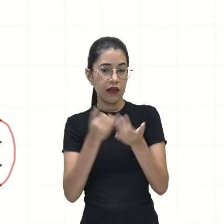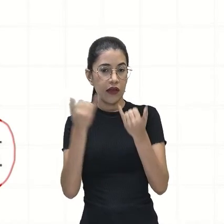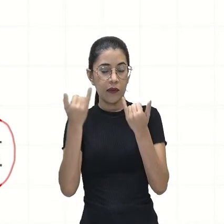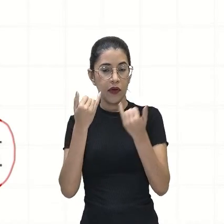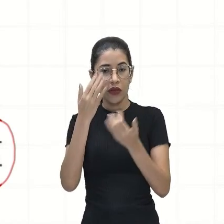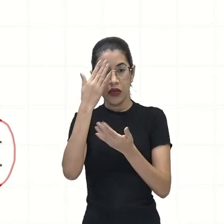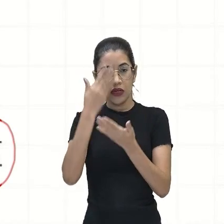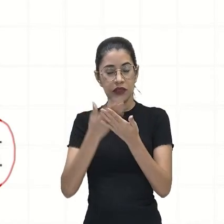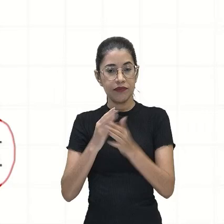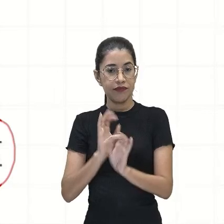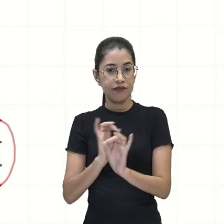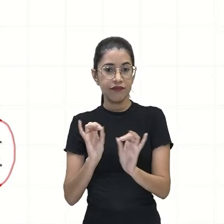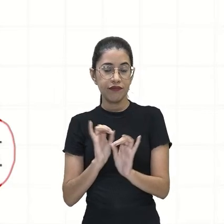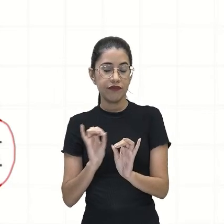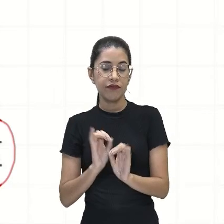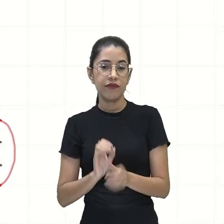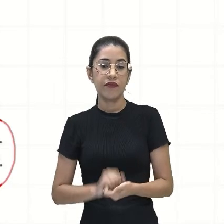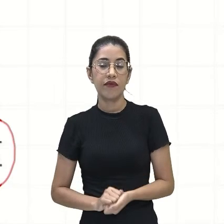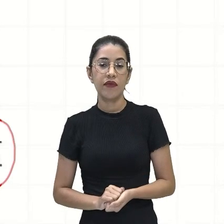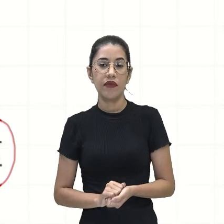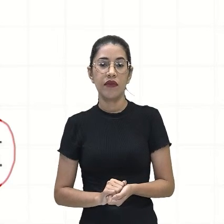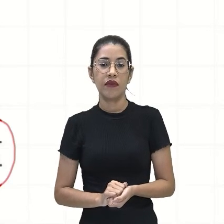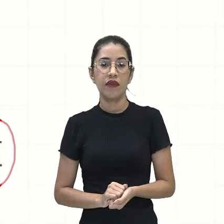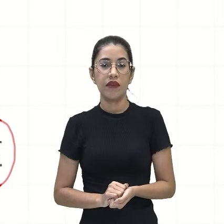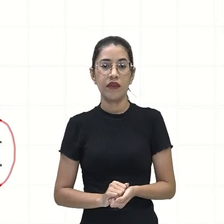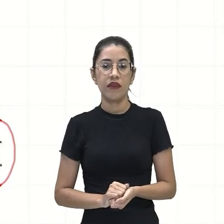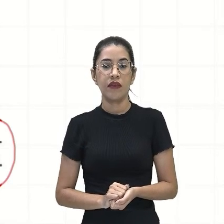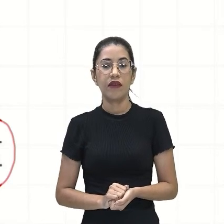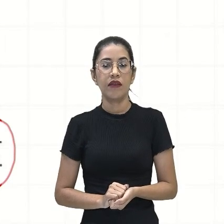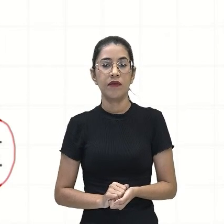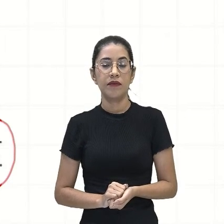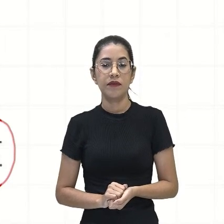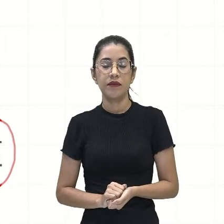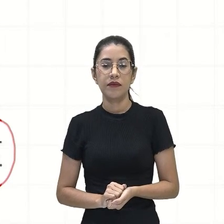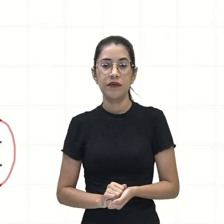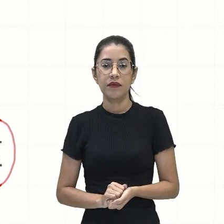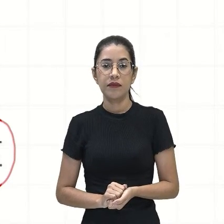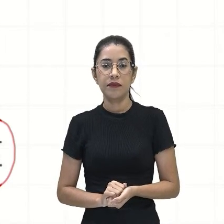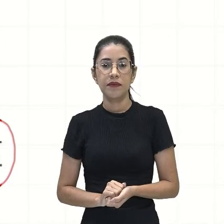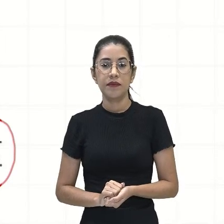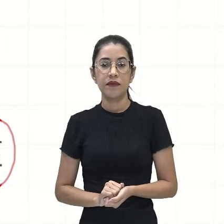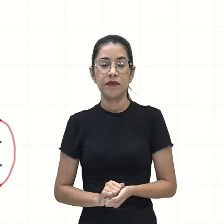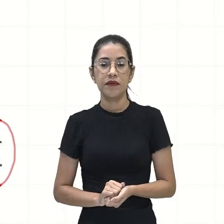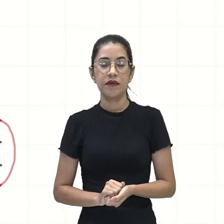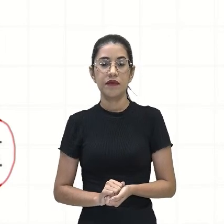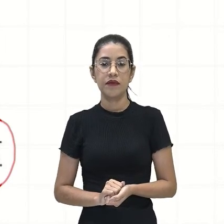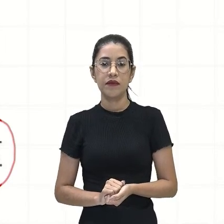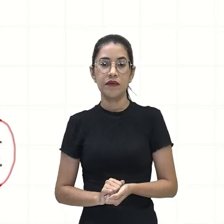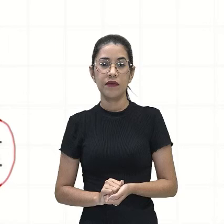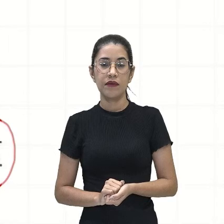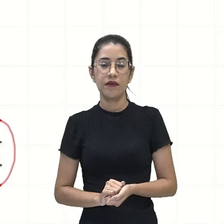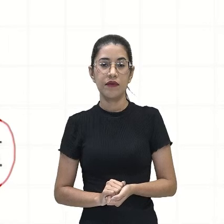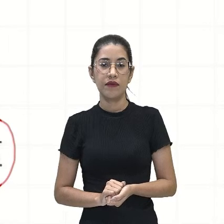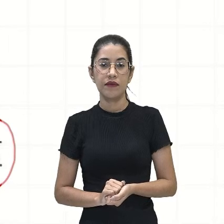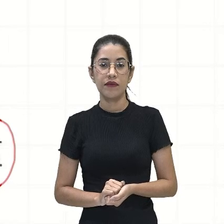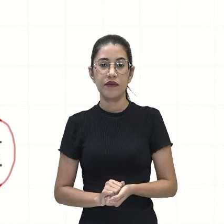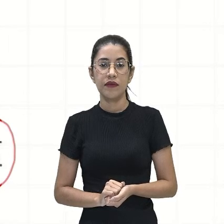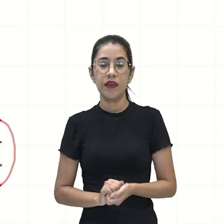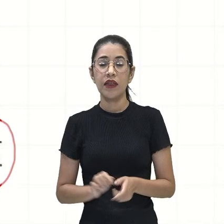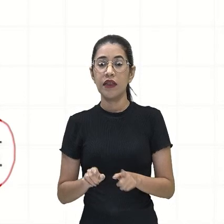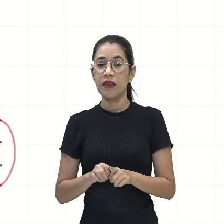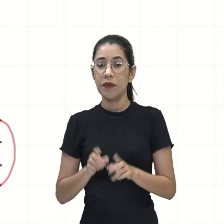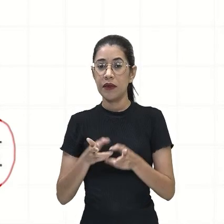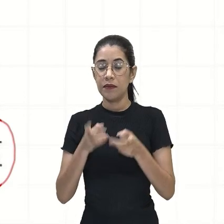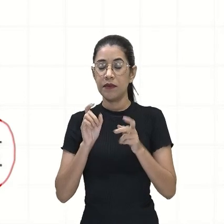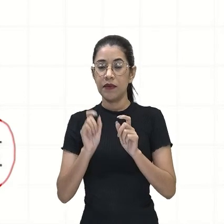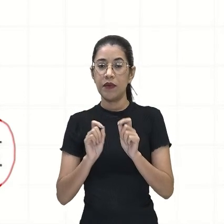mais nas mensagens que chegavam por aplicativo. E ó, observe que aqui, apesar que a gente não